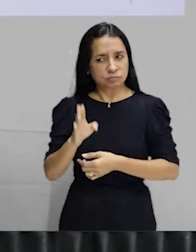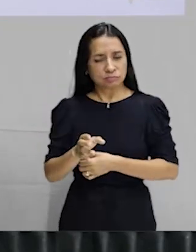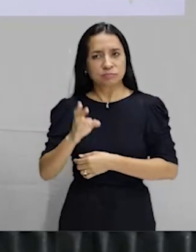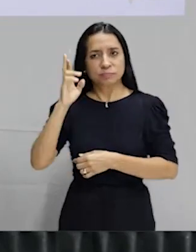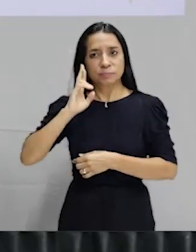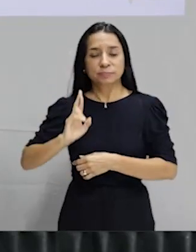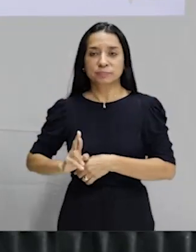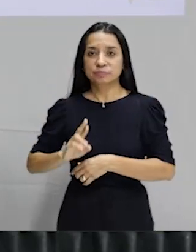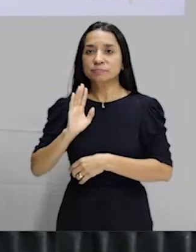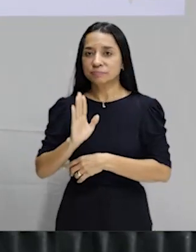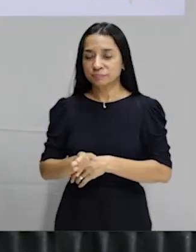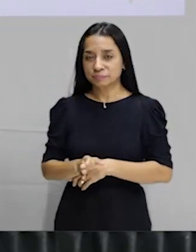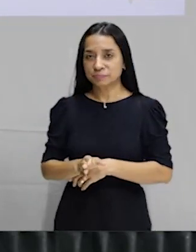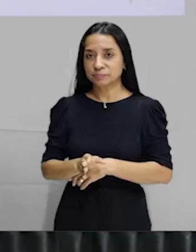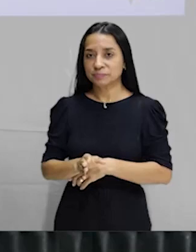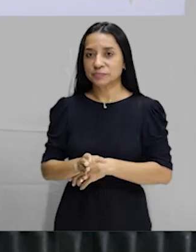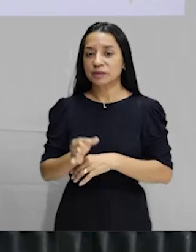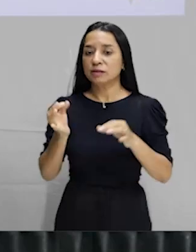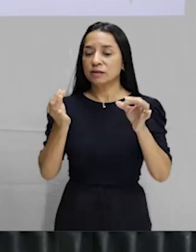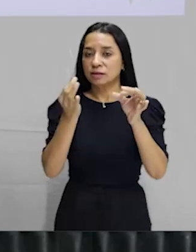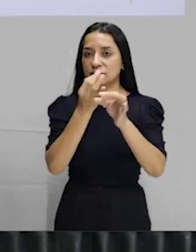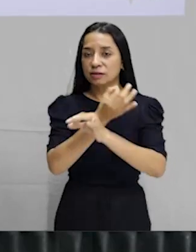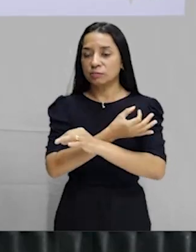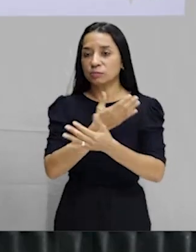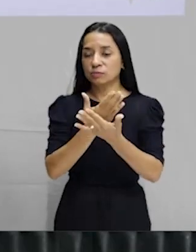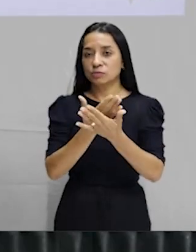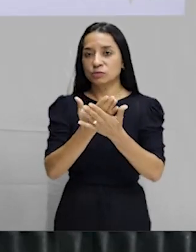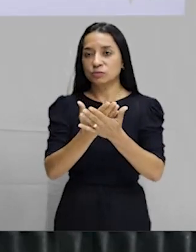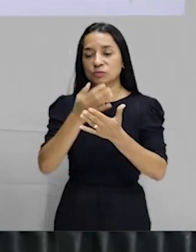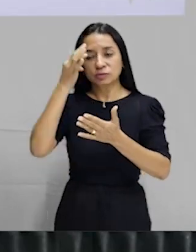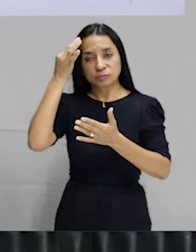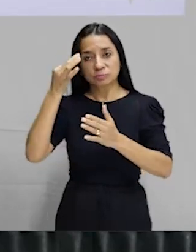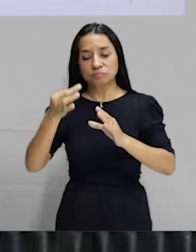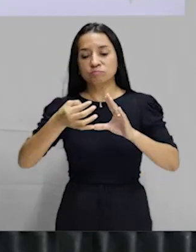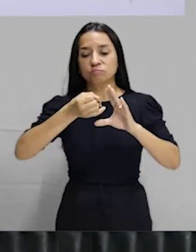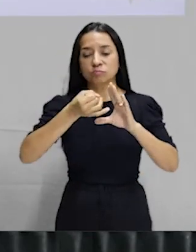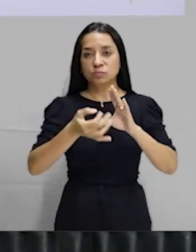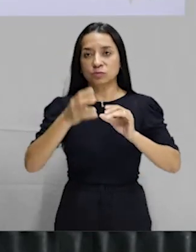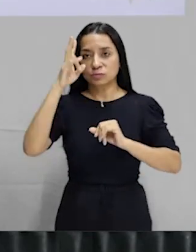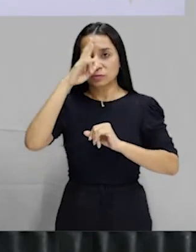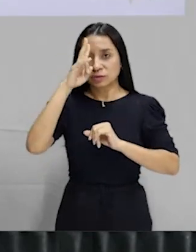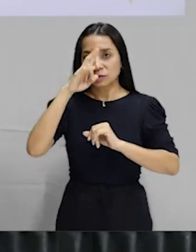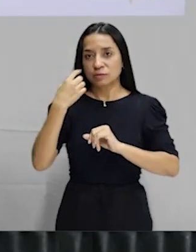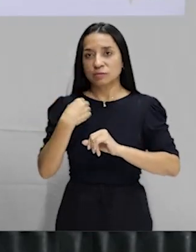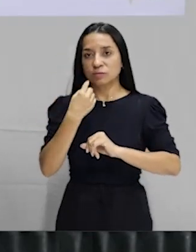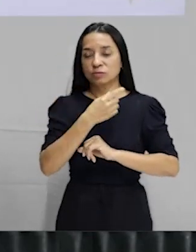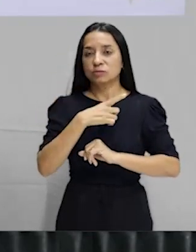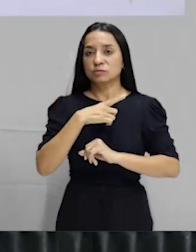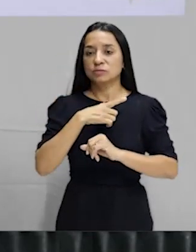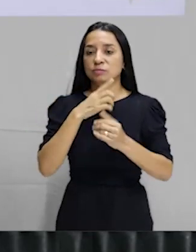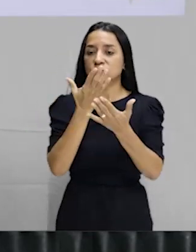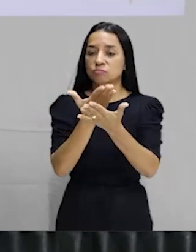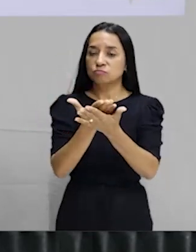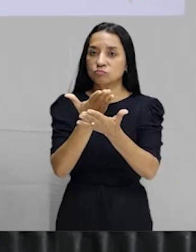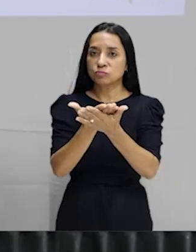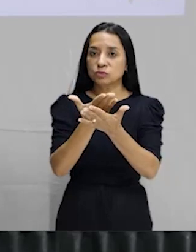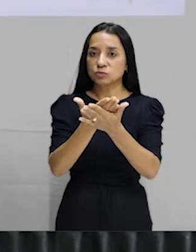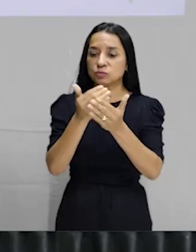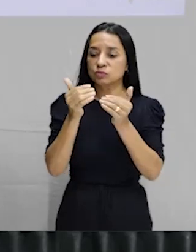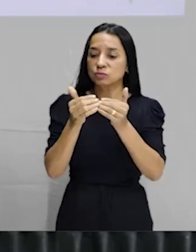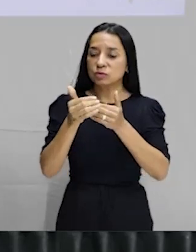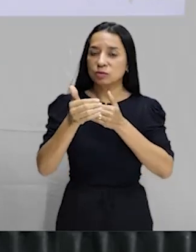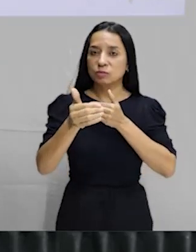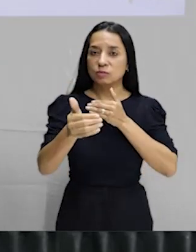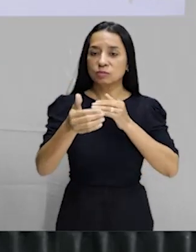já nós finalizamos o estudo da teoria dos conjuntos. E lembra, nós tivemos aí um estudo, né, ao longo